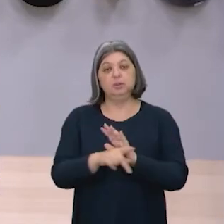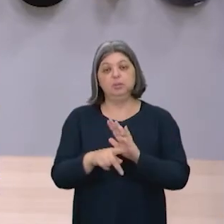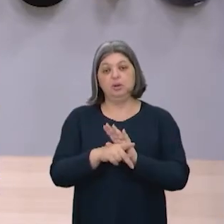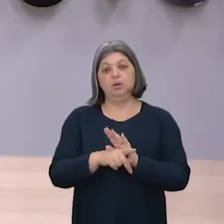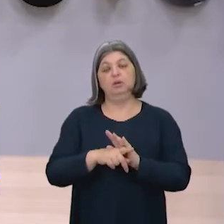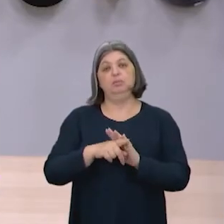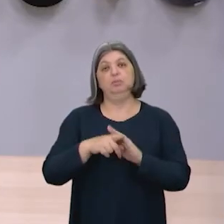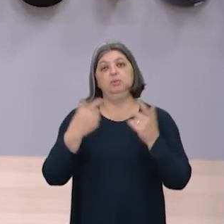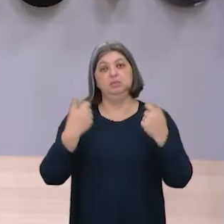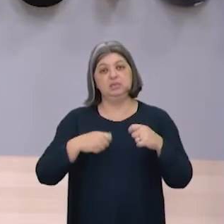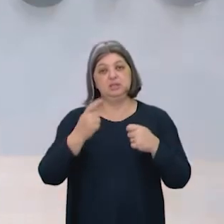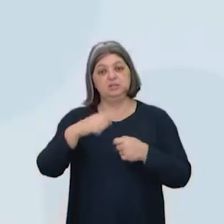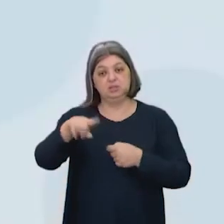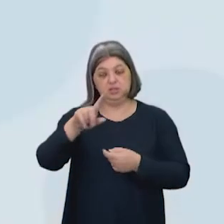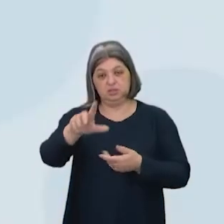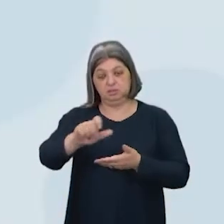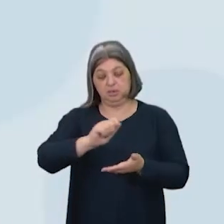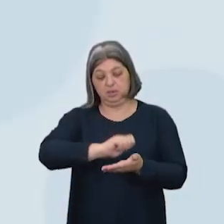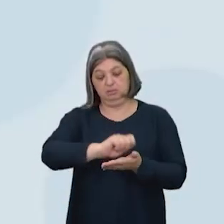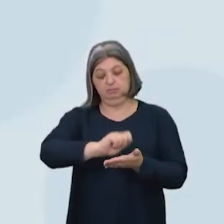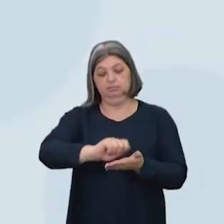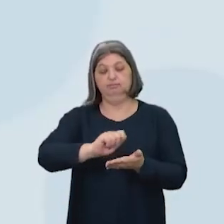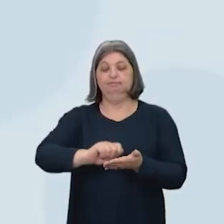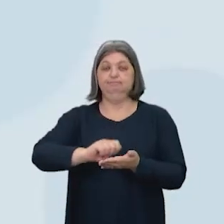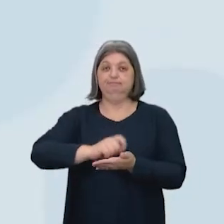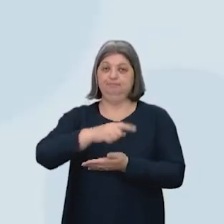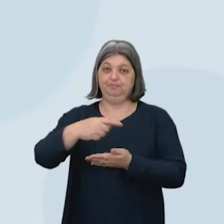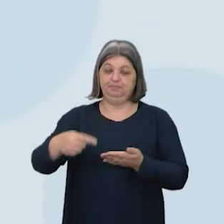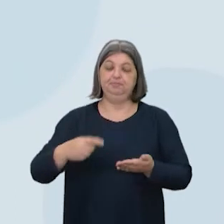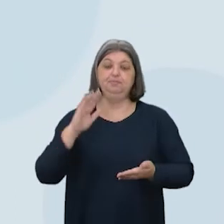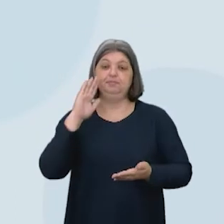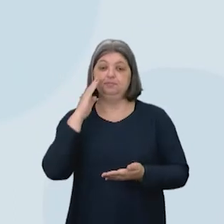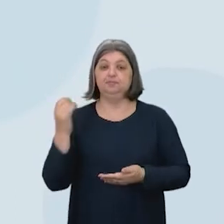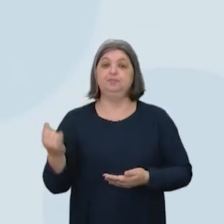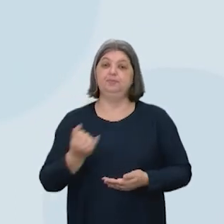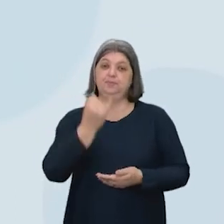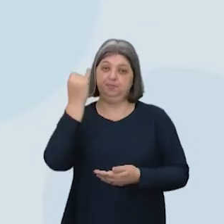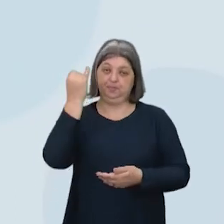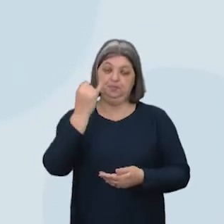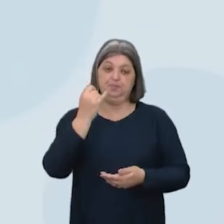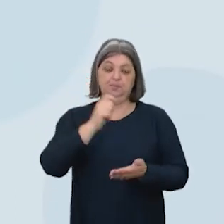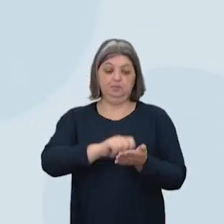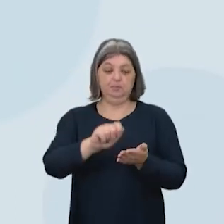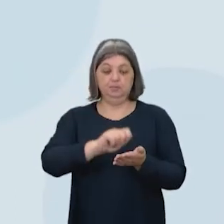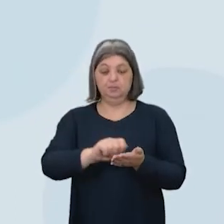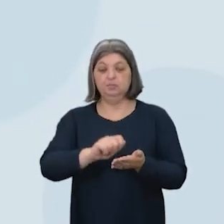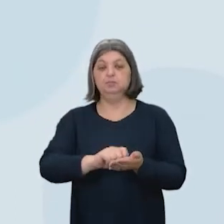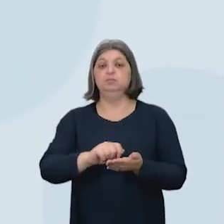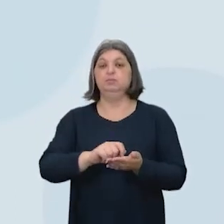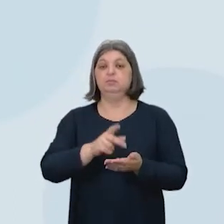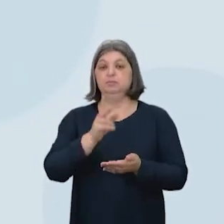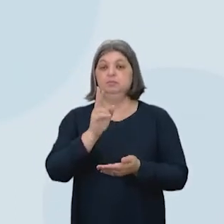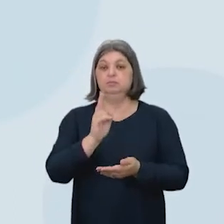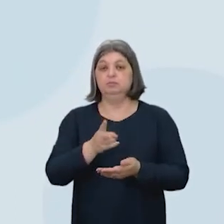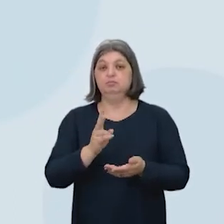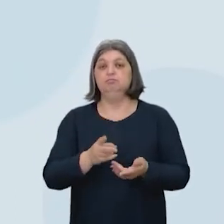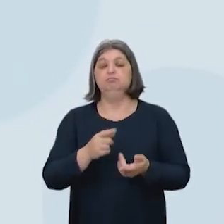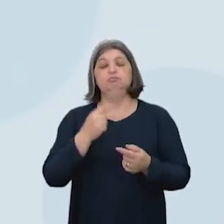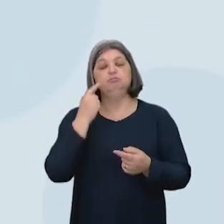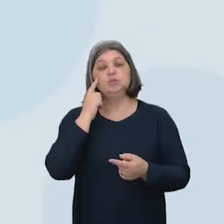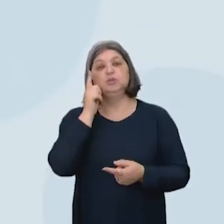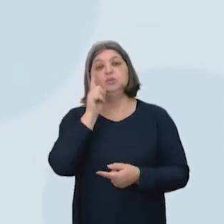nosso caderninho de anotações, nós vamos entender a importância aí de anotar, tomar nota do